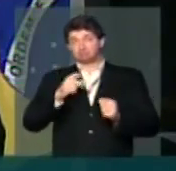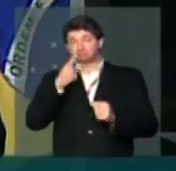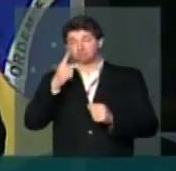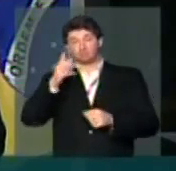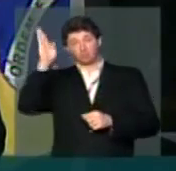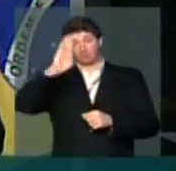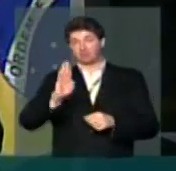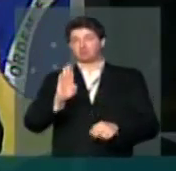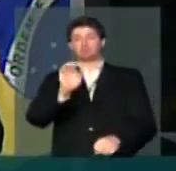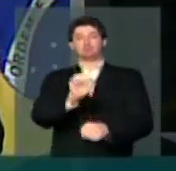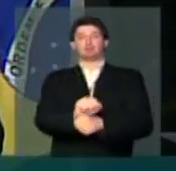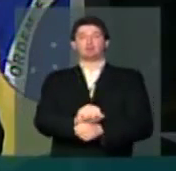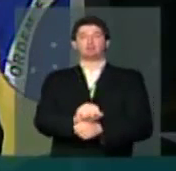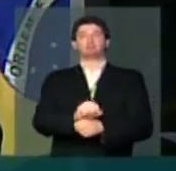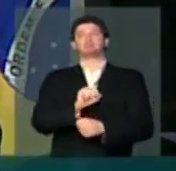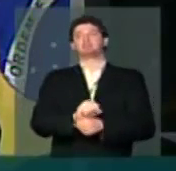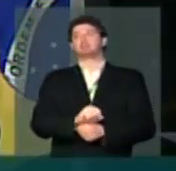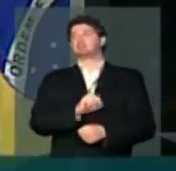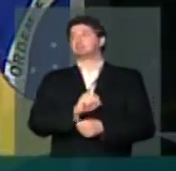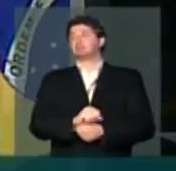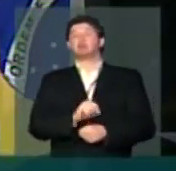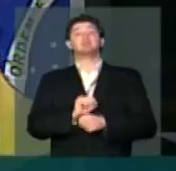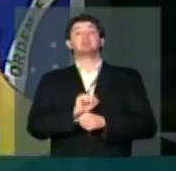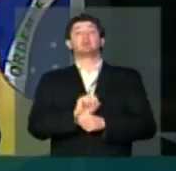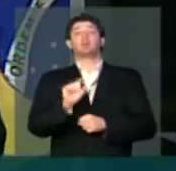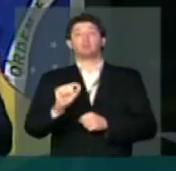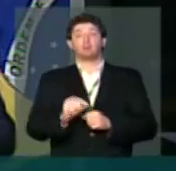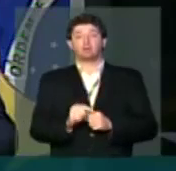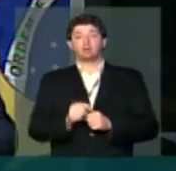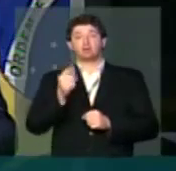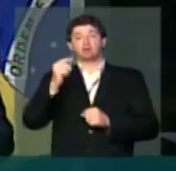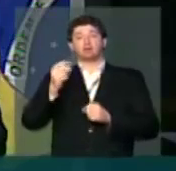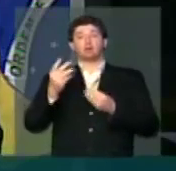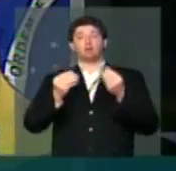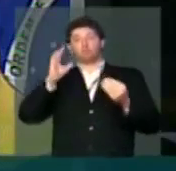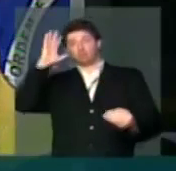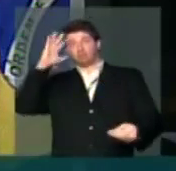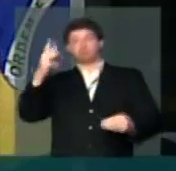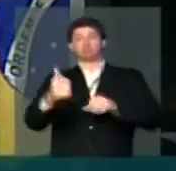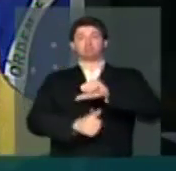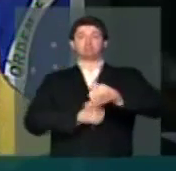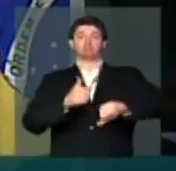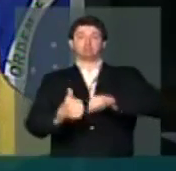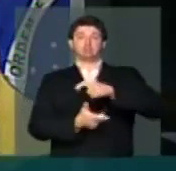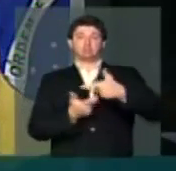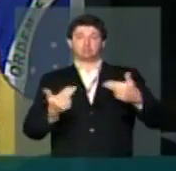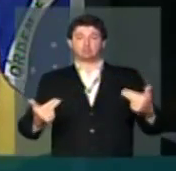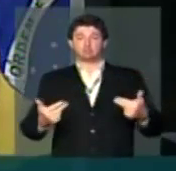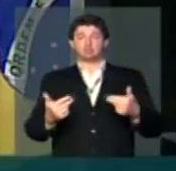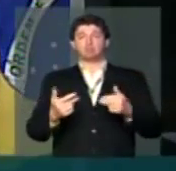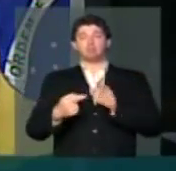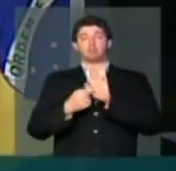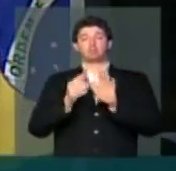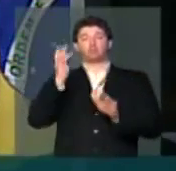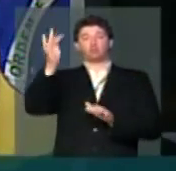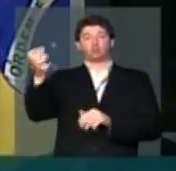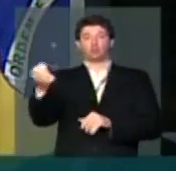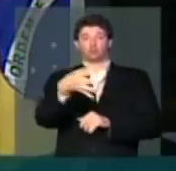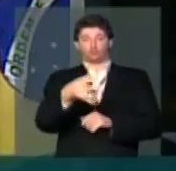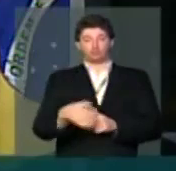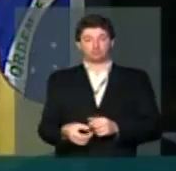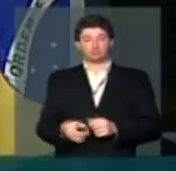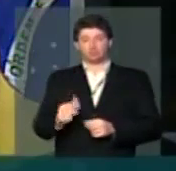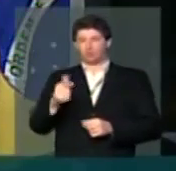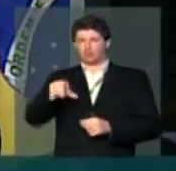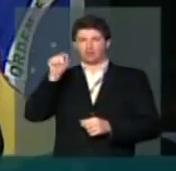parou, à espera de medidas corajosas capazes de corrigir o rumo e indicar o caminho para os dias que virão. Não resta